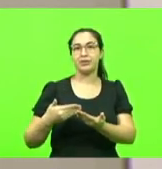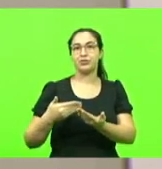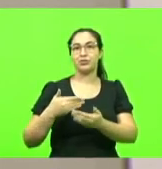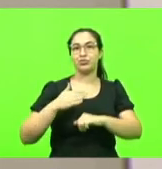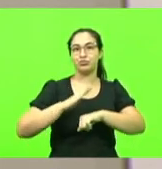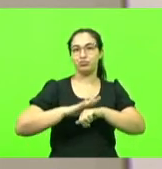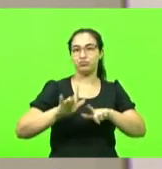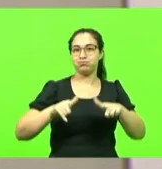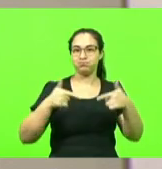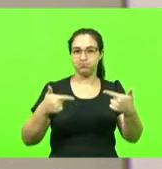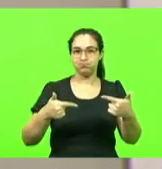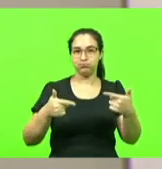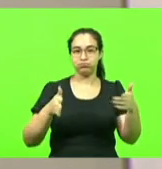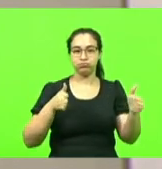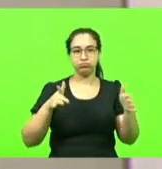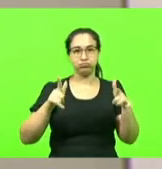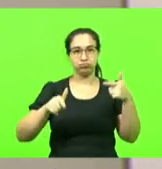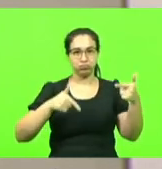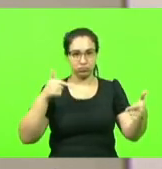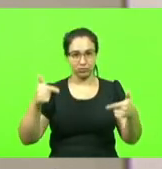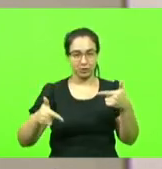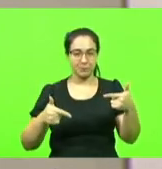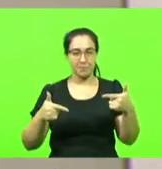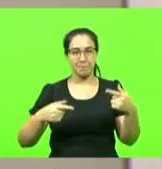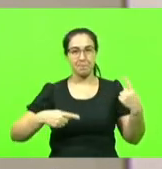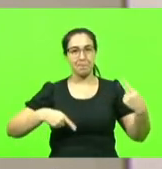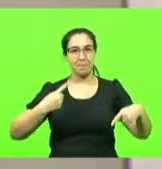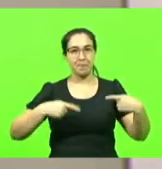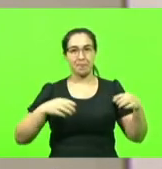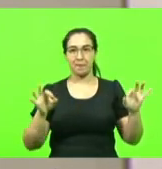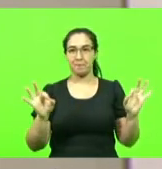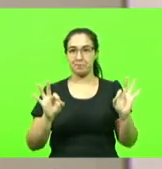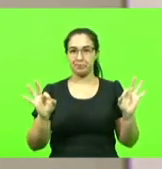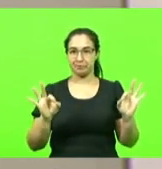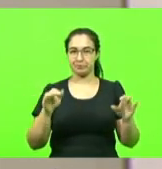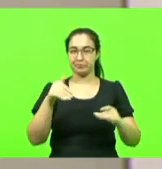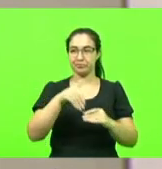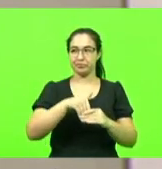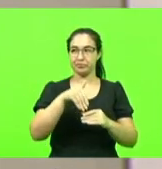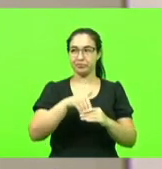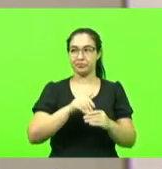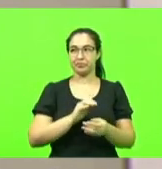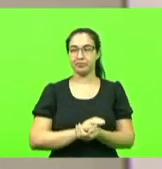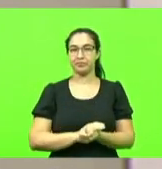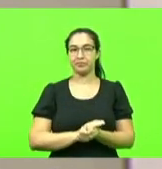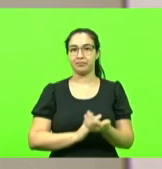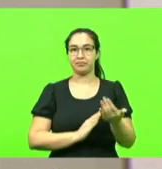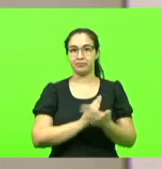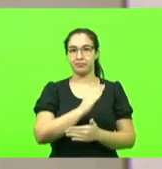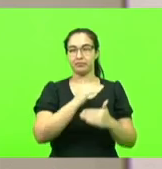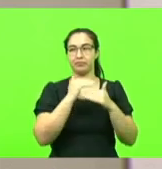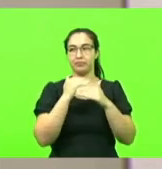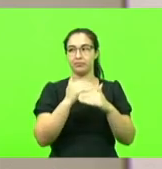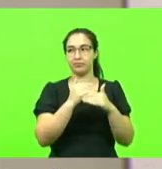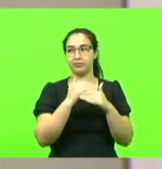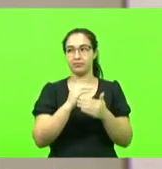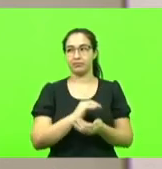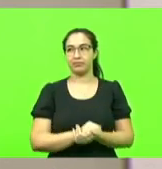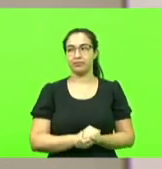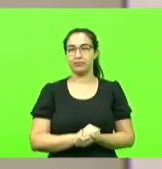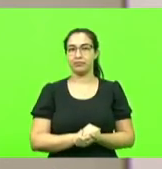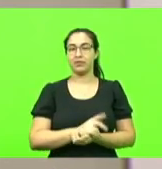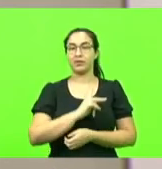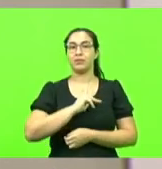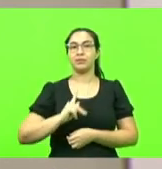discussão. Não havendo quem queira discutir, em votação. Deputados que aprovam, permaneçam como se encontram. Aprovado por unanimidade. Esta